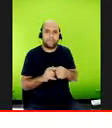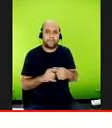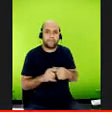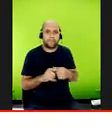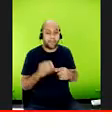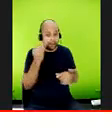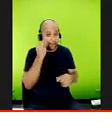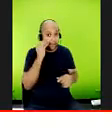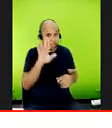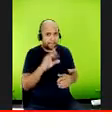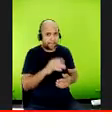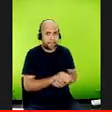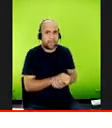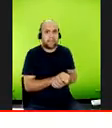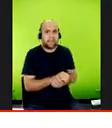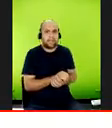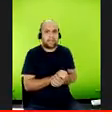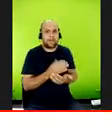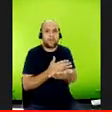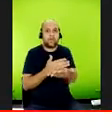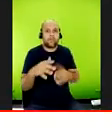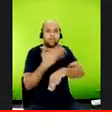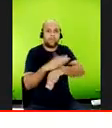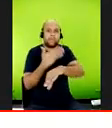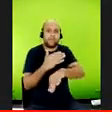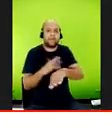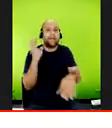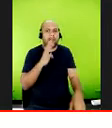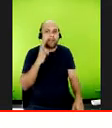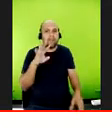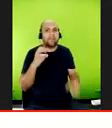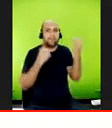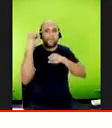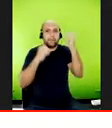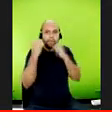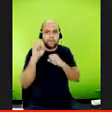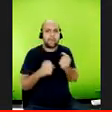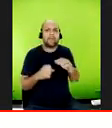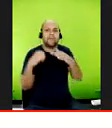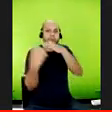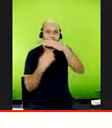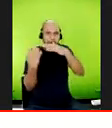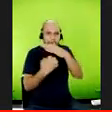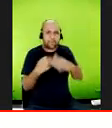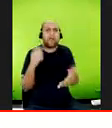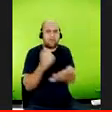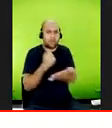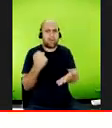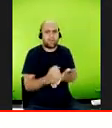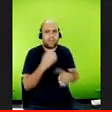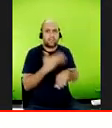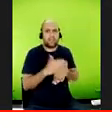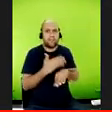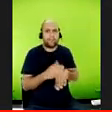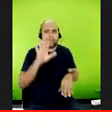abrir o programa de estágio Olha que legal aí eu tô numa empresa aí nós vamos contratar estágio tá na não vão contratar mulheres